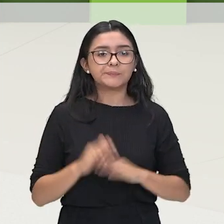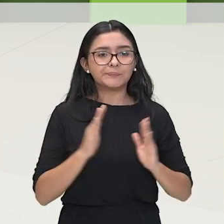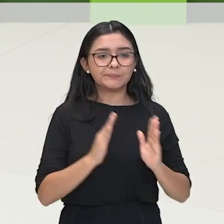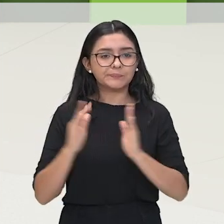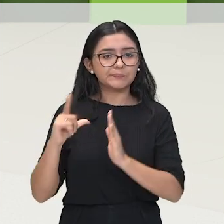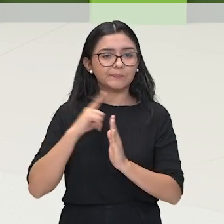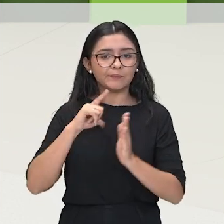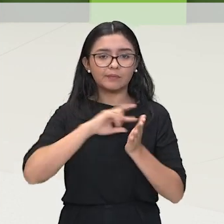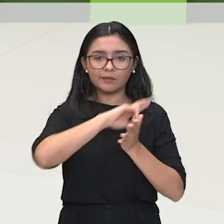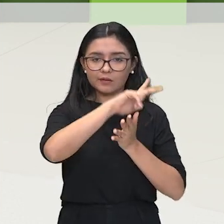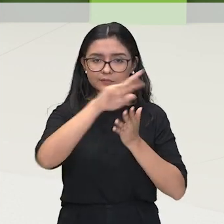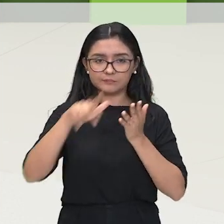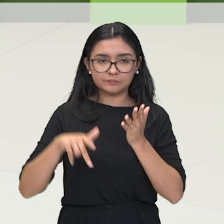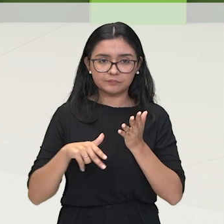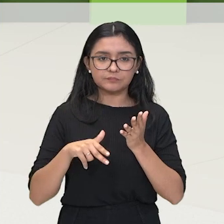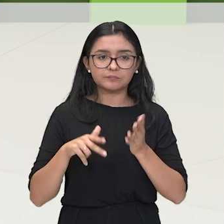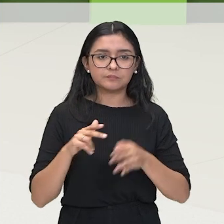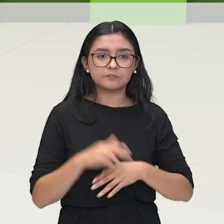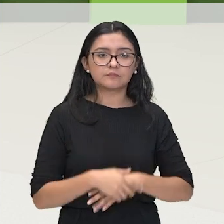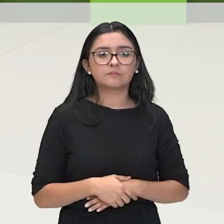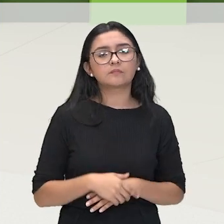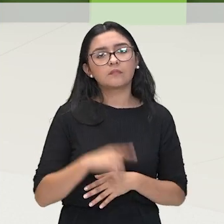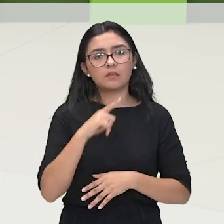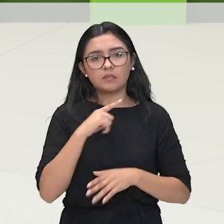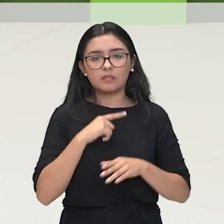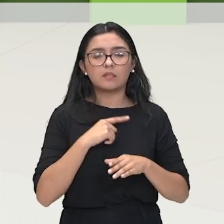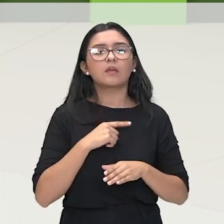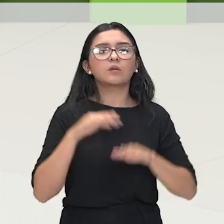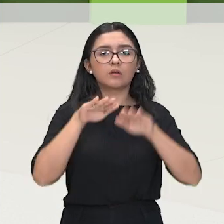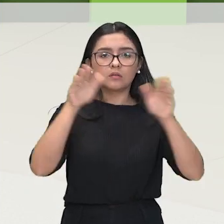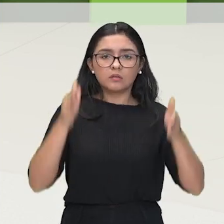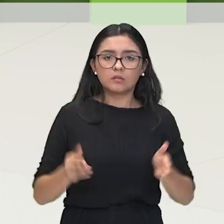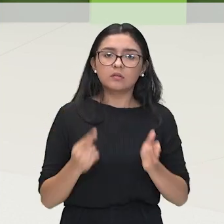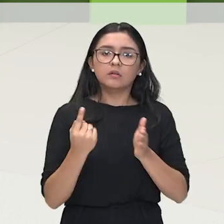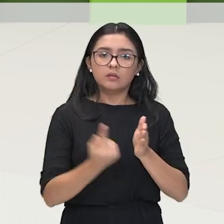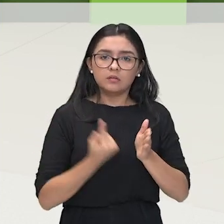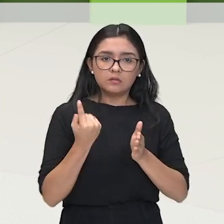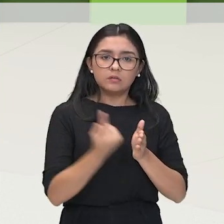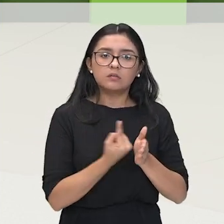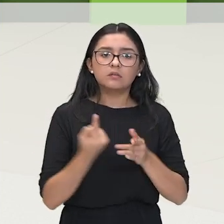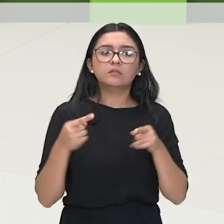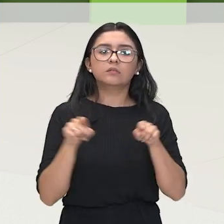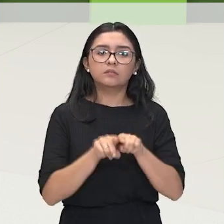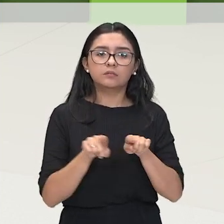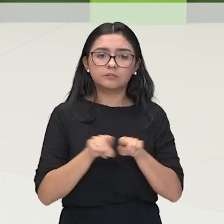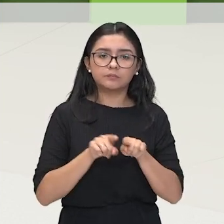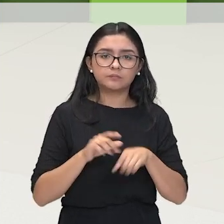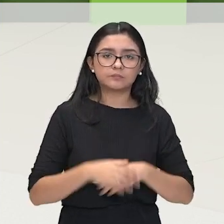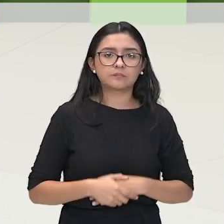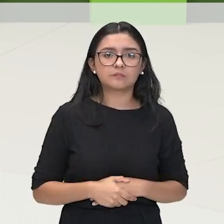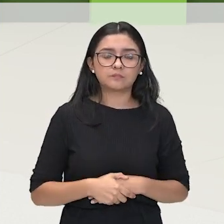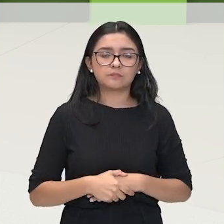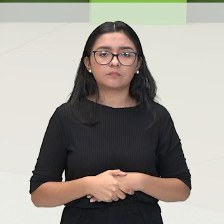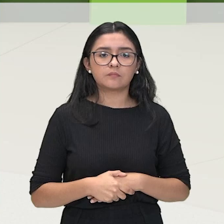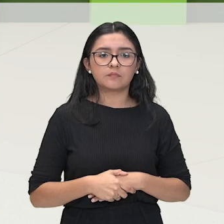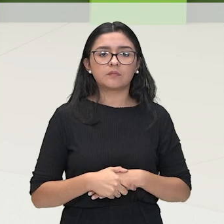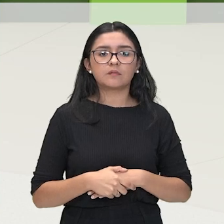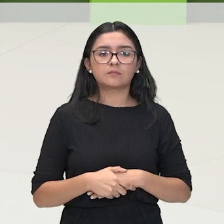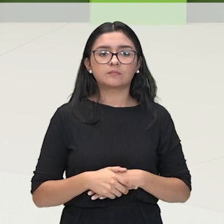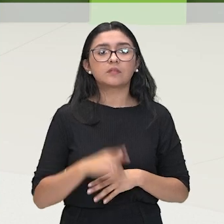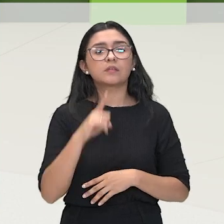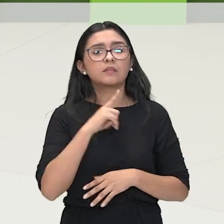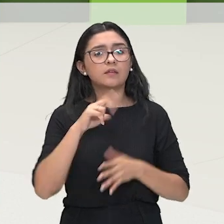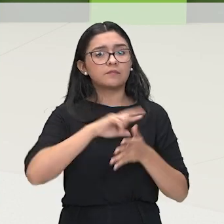temos várias radiações, como, por exemplo, micro-ondas, nós temos o infravermelho, o visível, o ultravioleta, e nós também